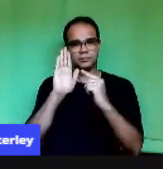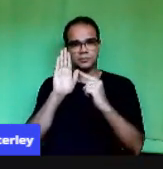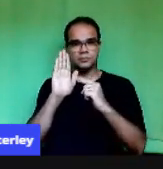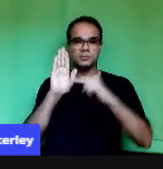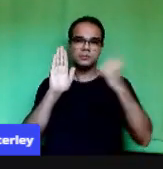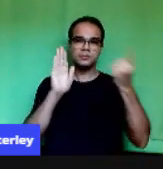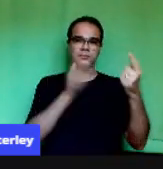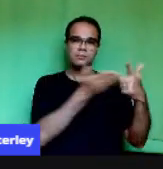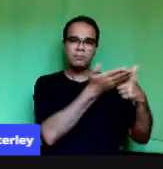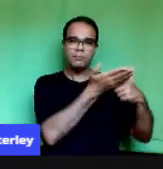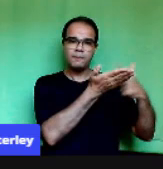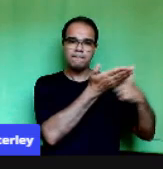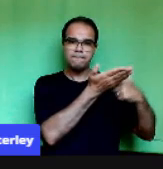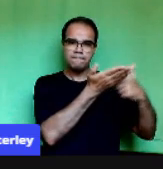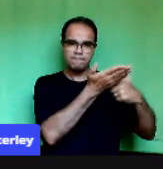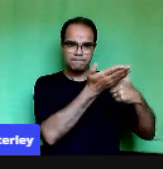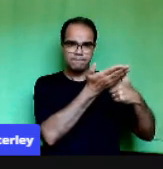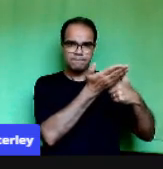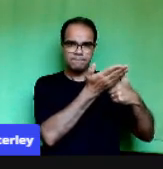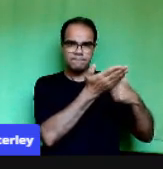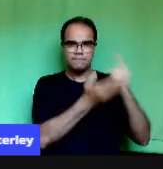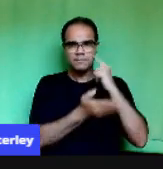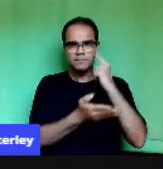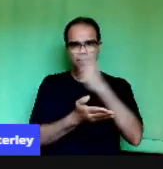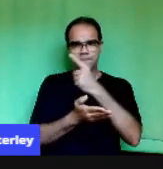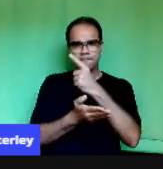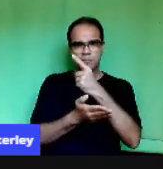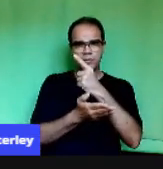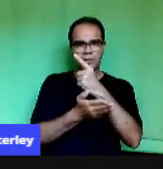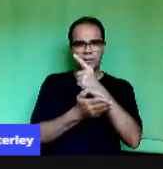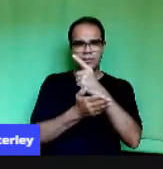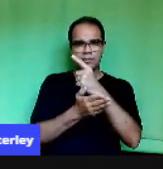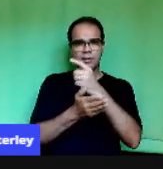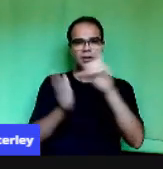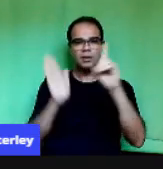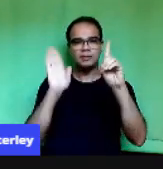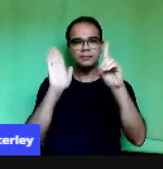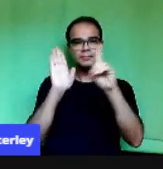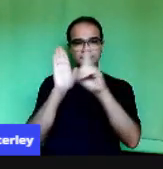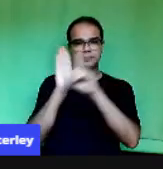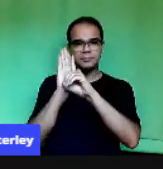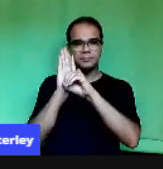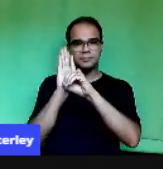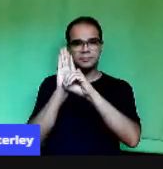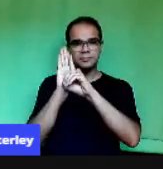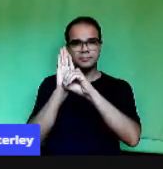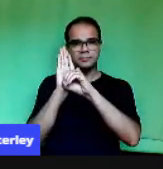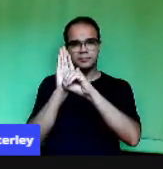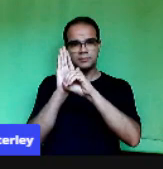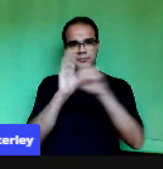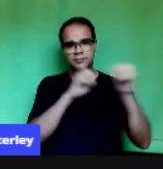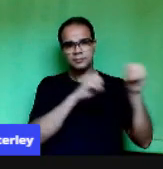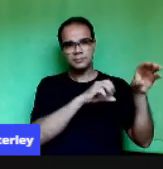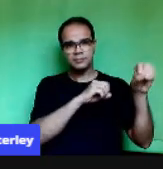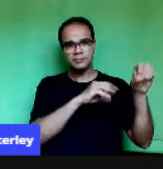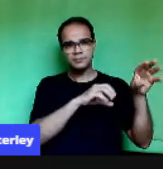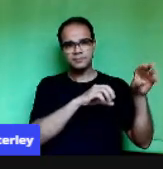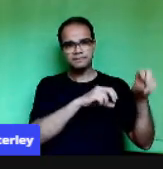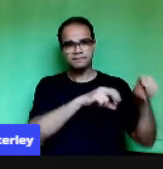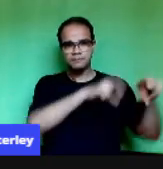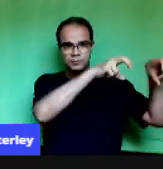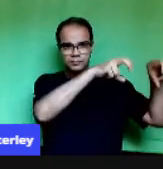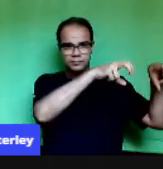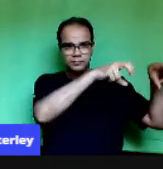vocês percebem também que tem as diretrizes educacionais para a educação do campo. Isso é muito